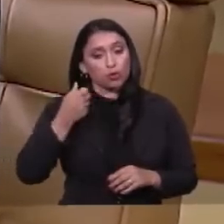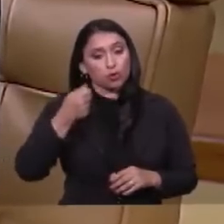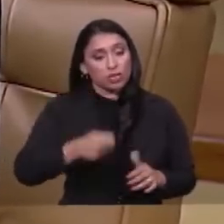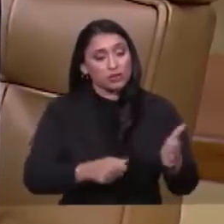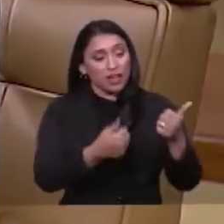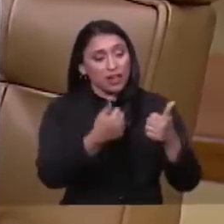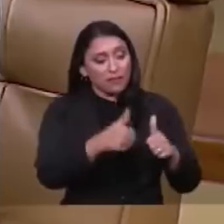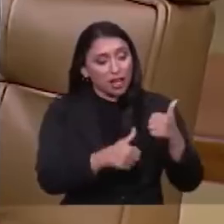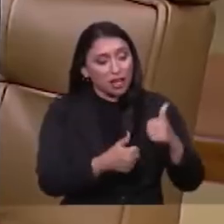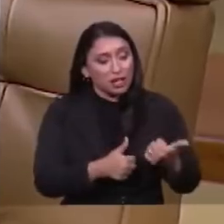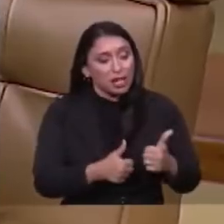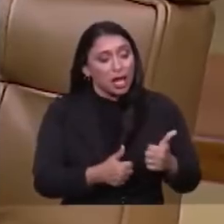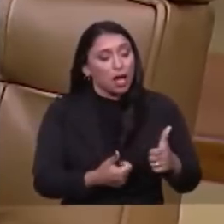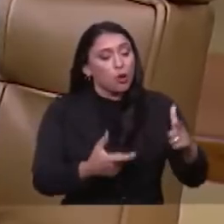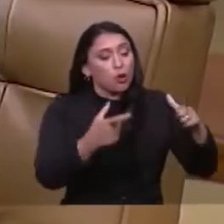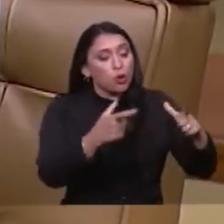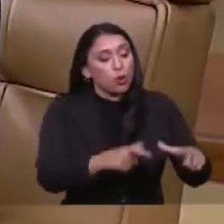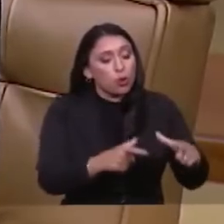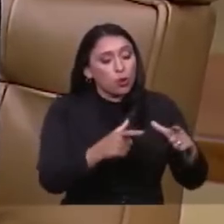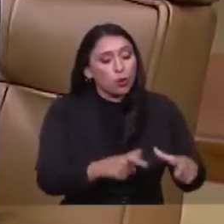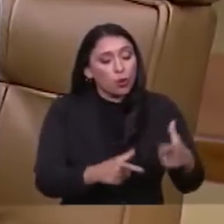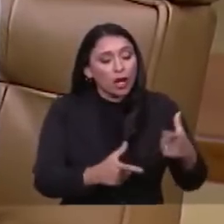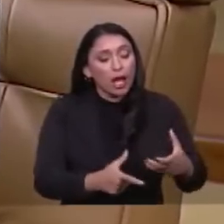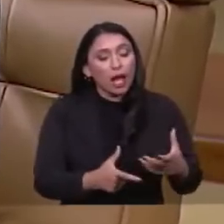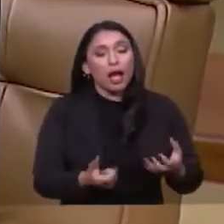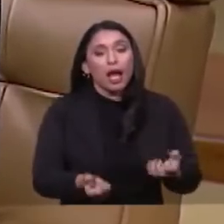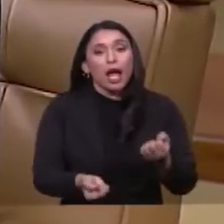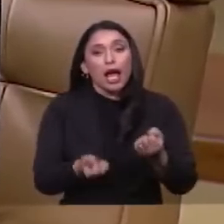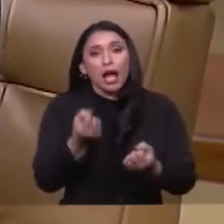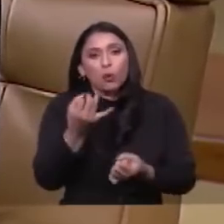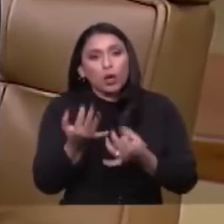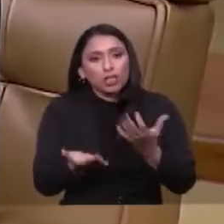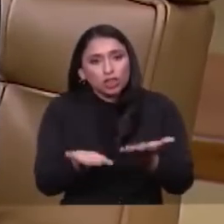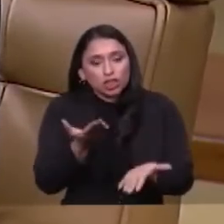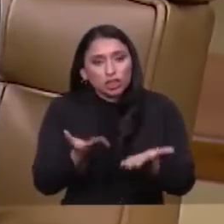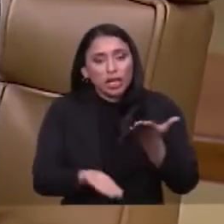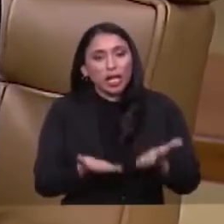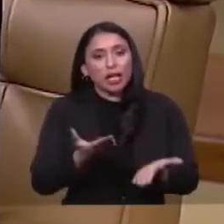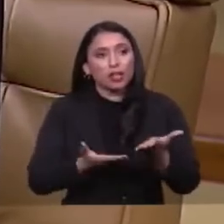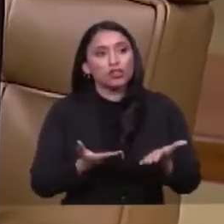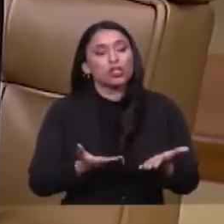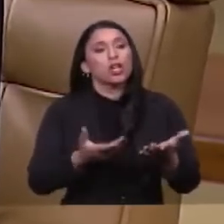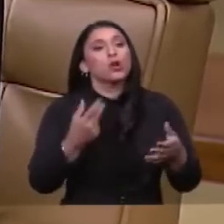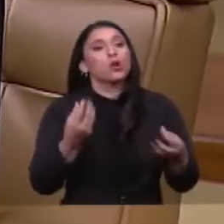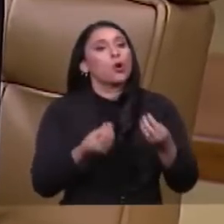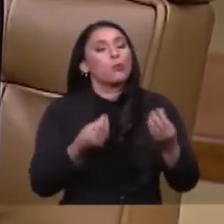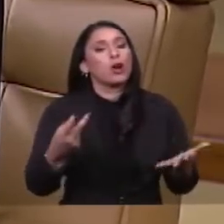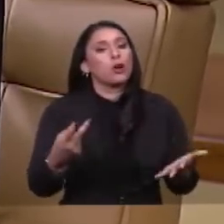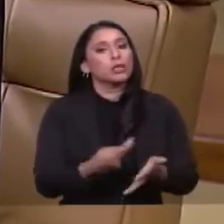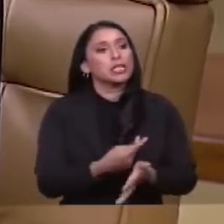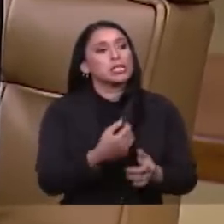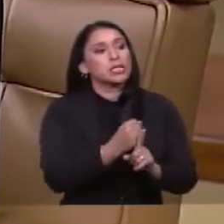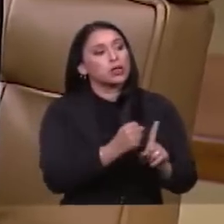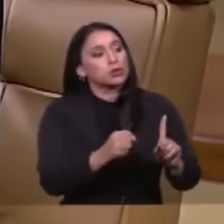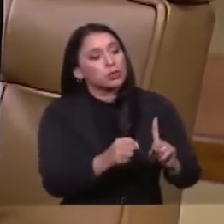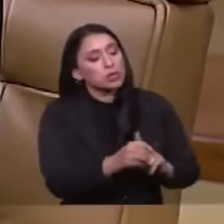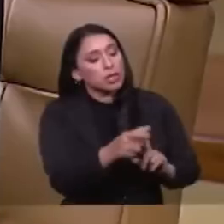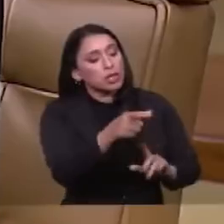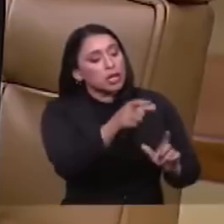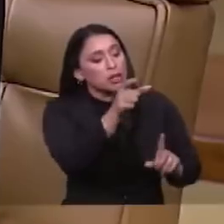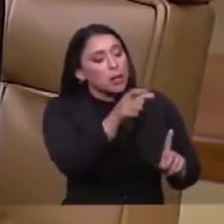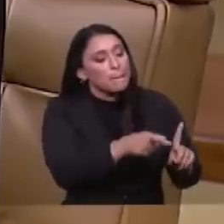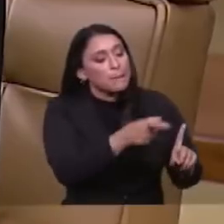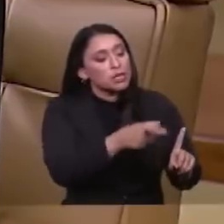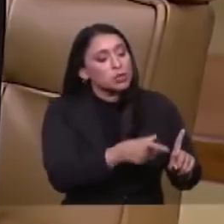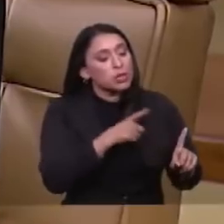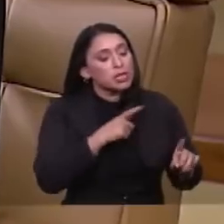da substância apreendida, ao local e às condições em que se desenvolveu a ação, às circunstâncias sociais e pessoais,